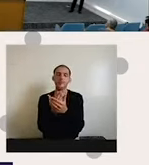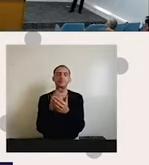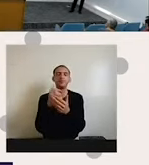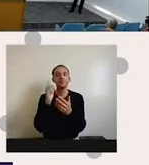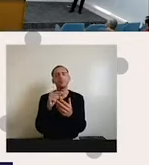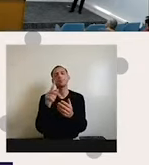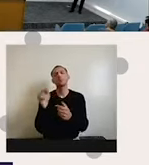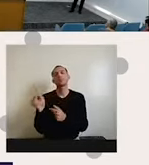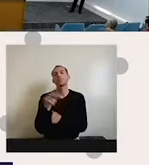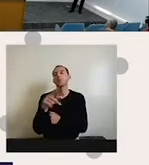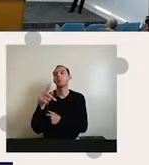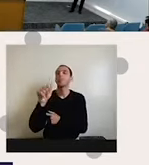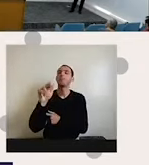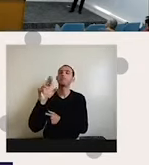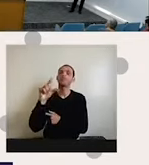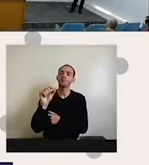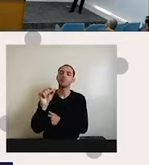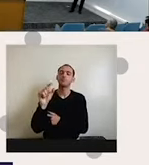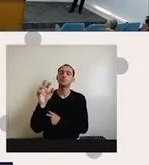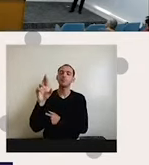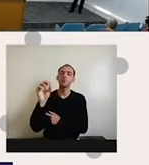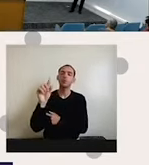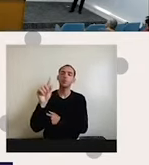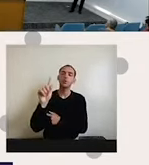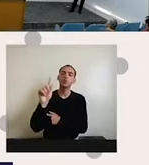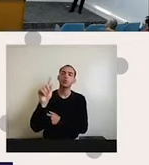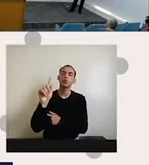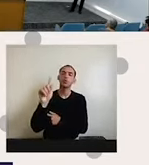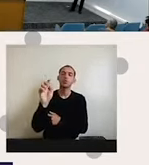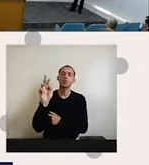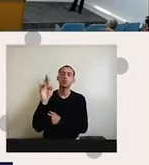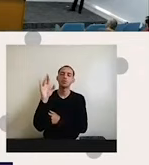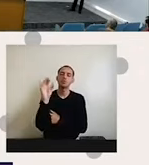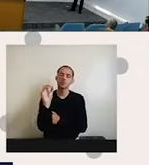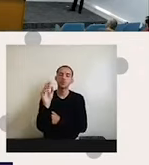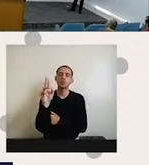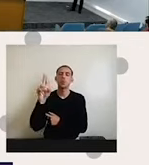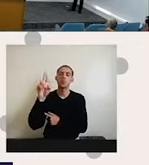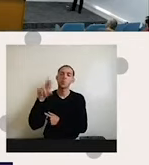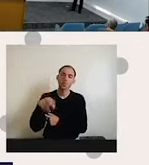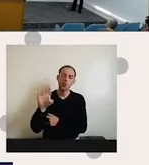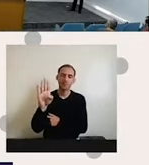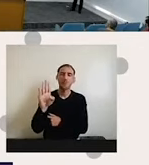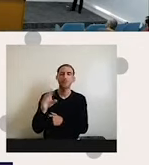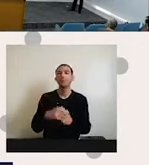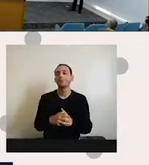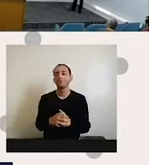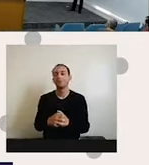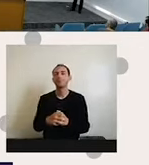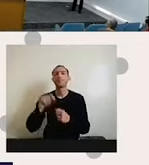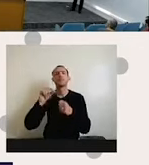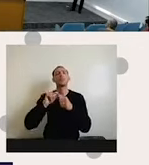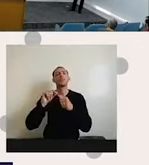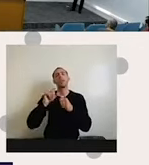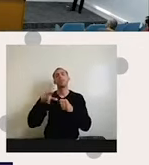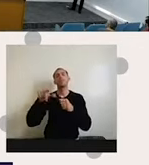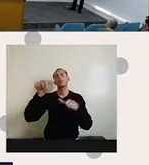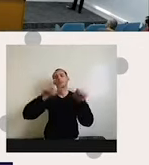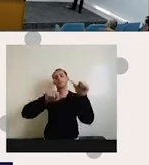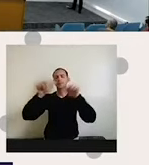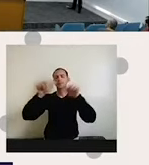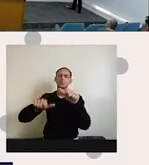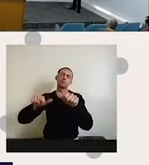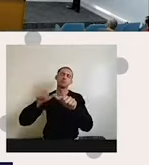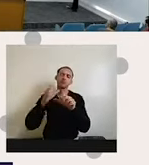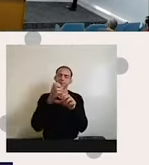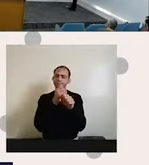uma análise das matrizes, da matriz, na verdade, de concessões de benefício, e que estabeleceu uma relação